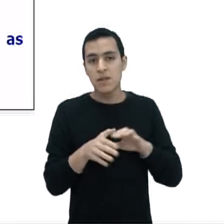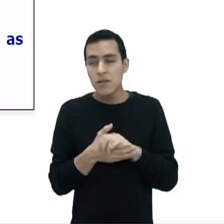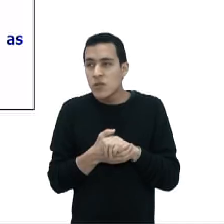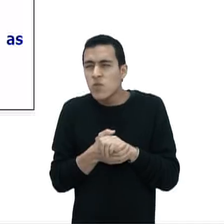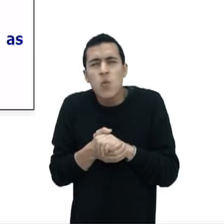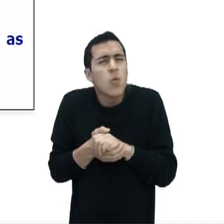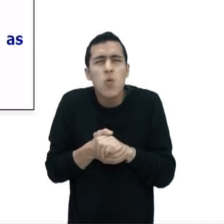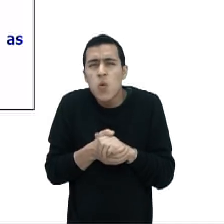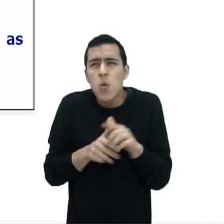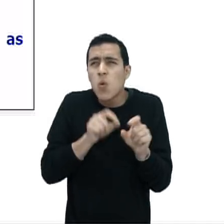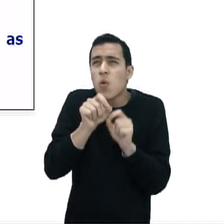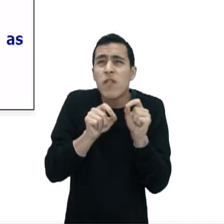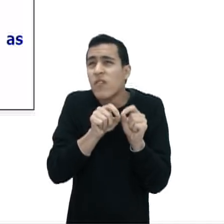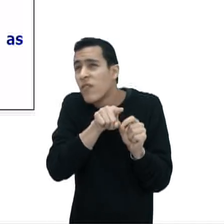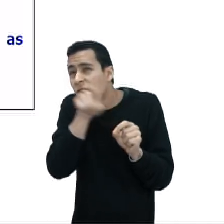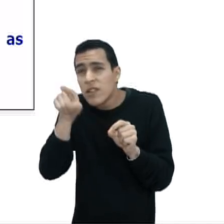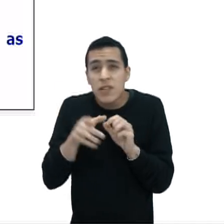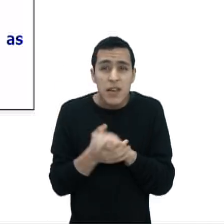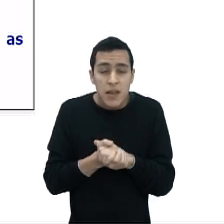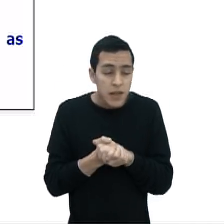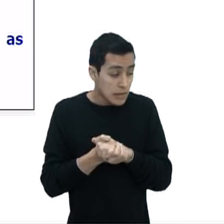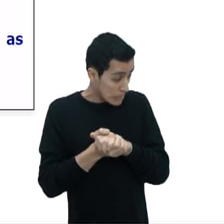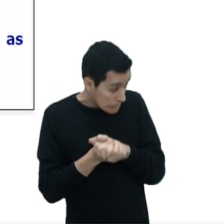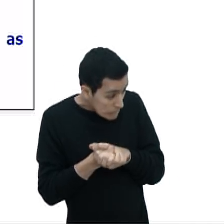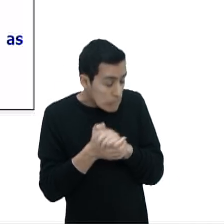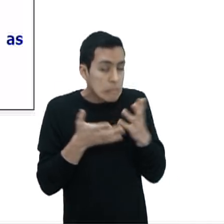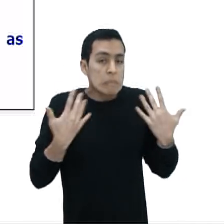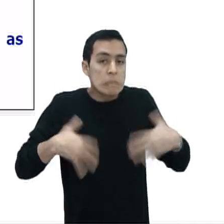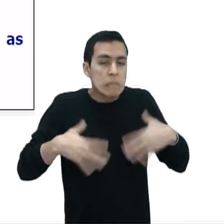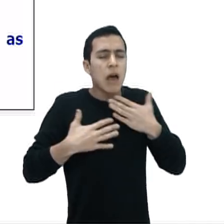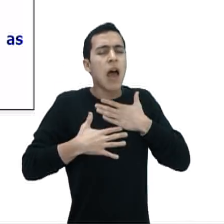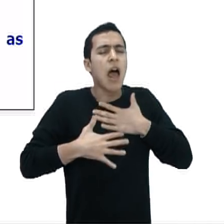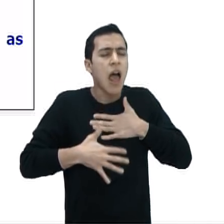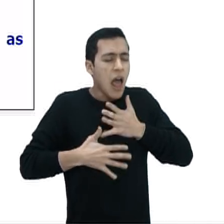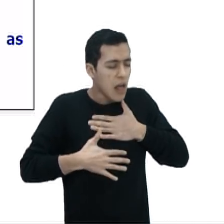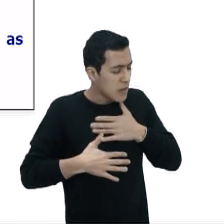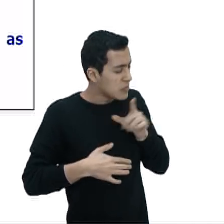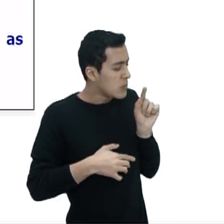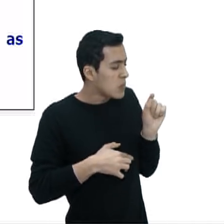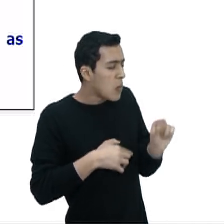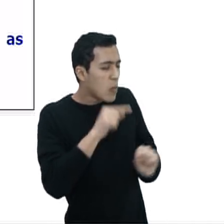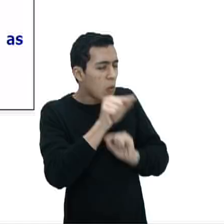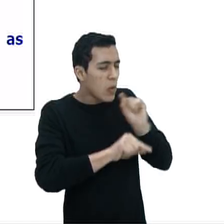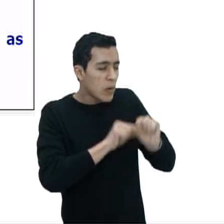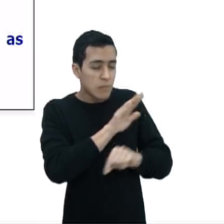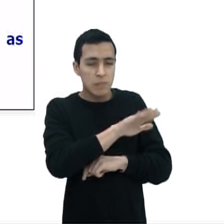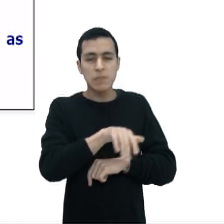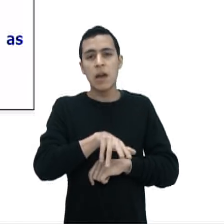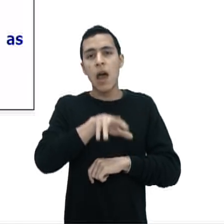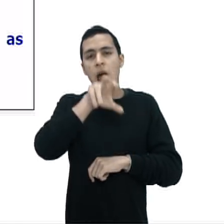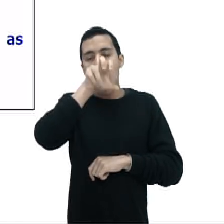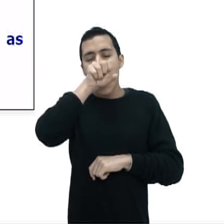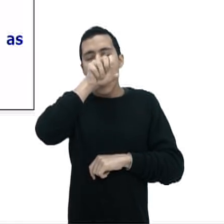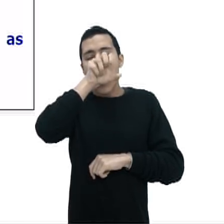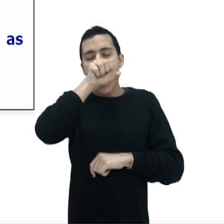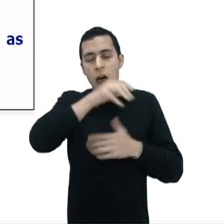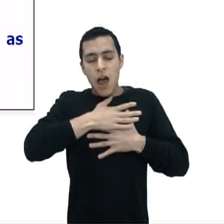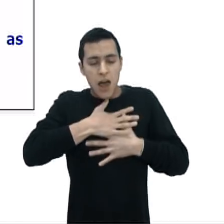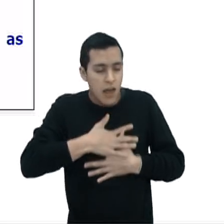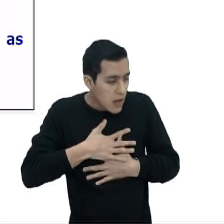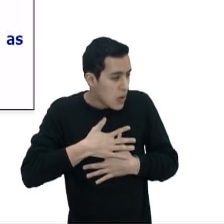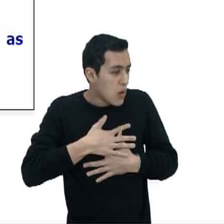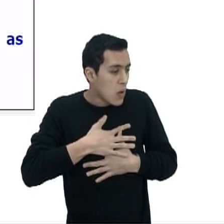Mamãe, o que devemos fazer? A mãe calmamente abriu a boca e respirou fundo e gritou,